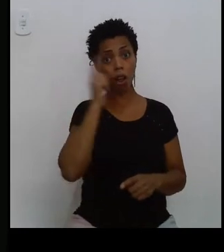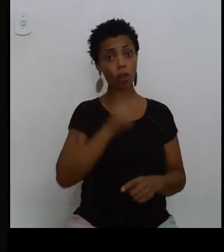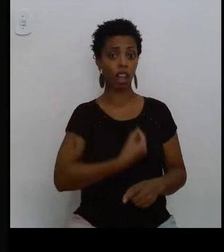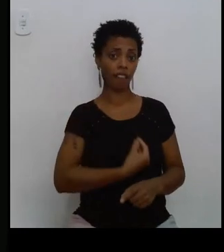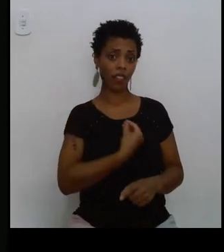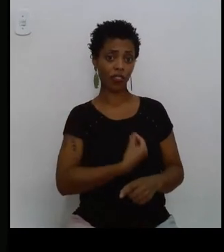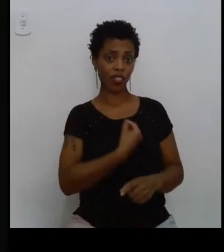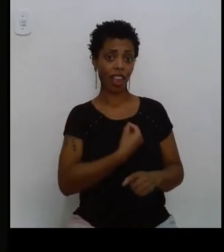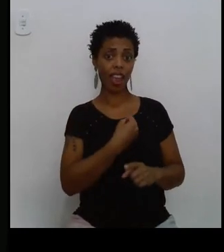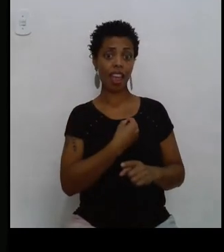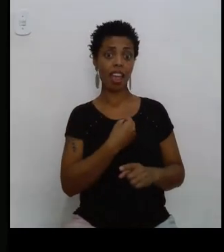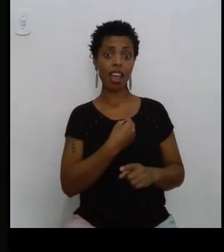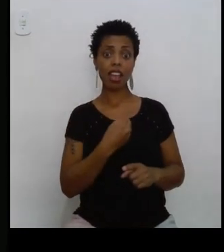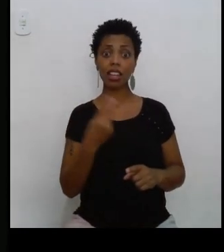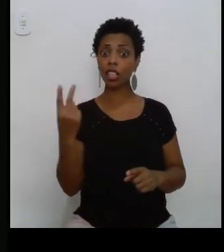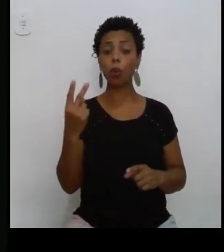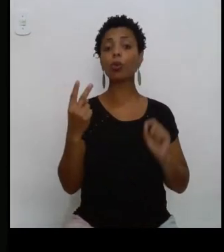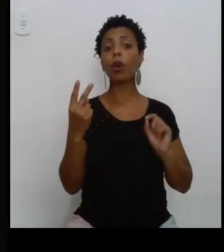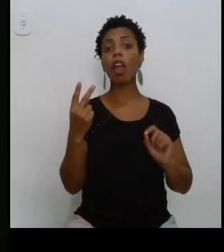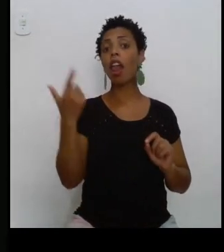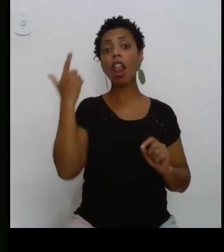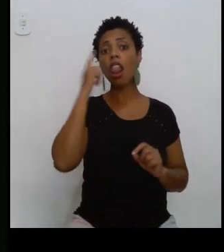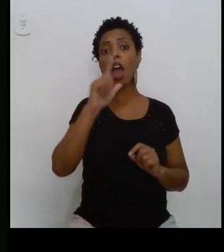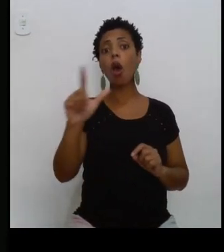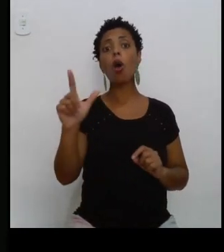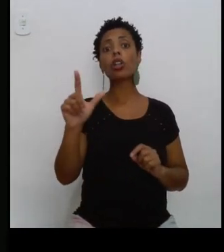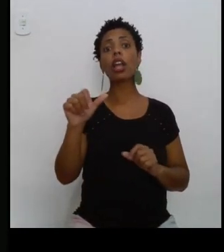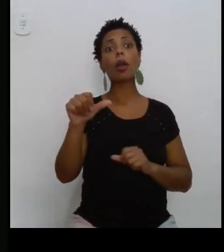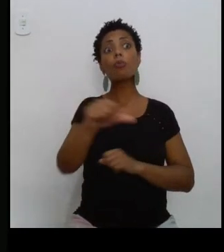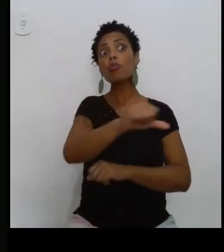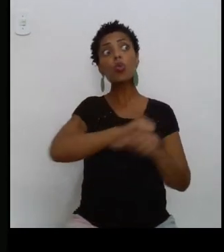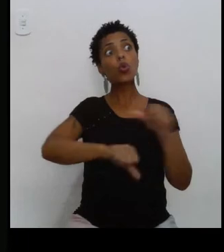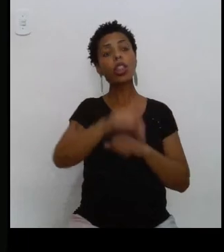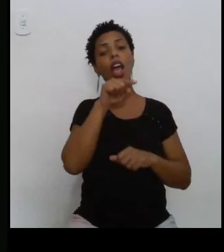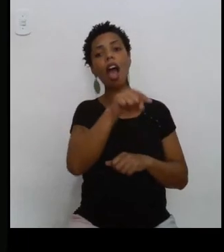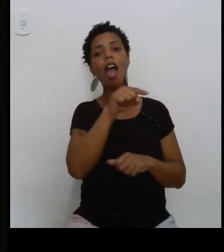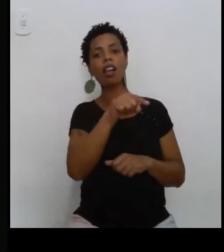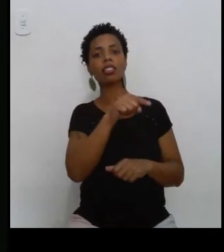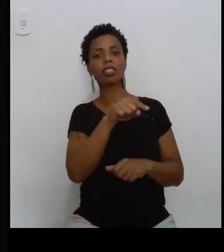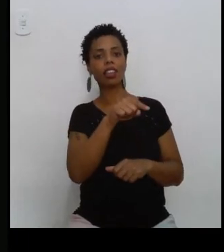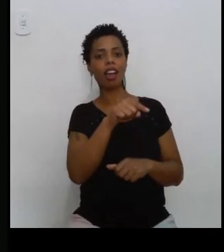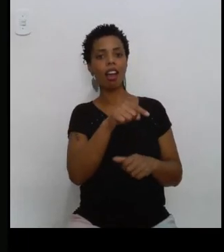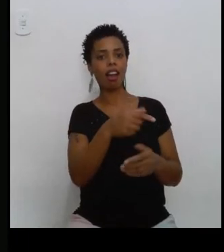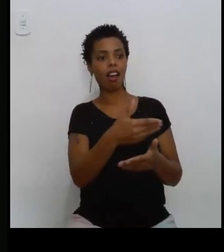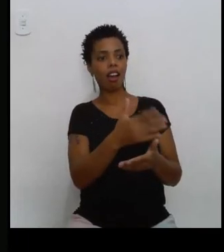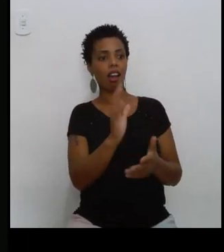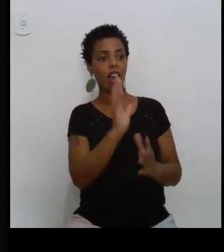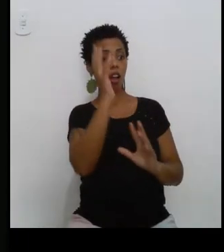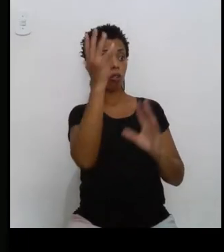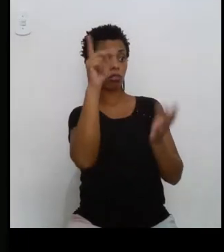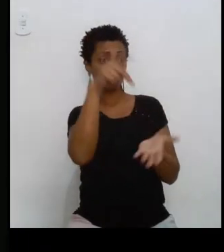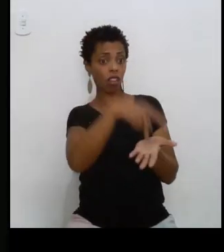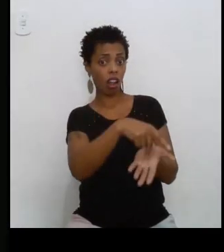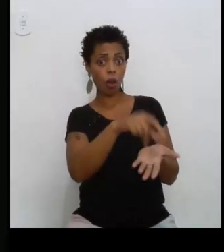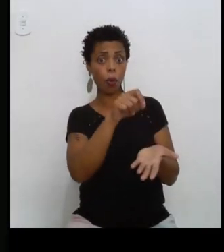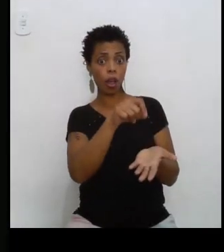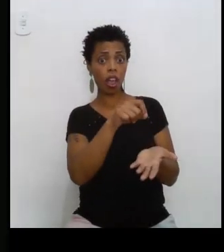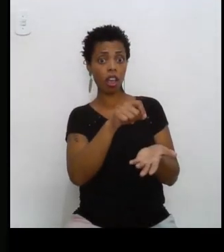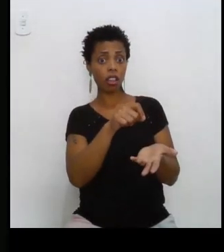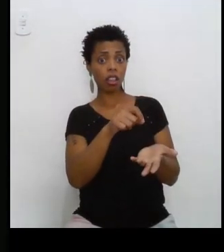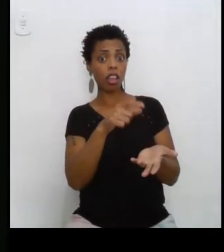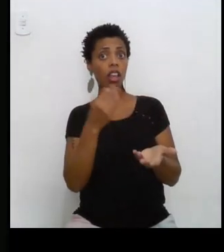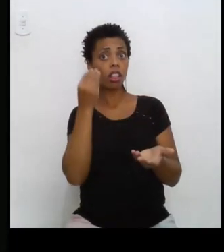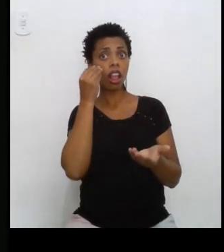não conseguem alterar materialmente essa rádio essa realidade que é incide materialmente para destruir essas